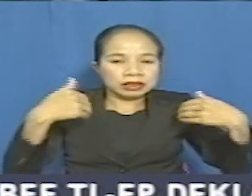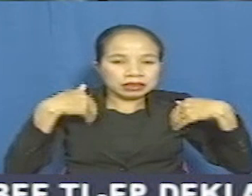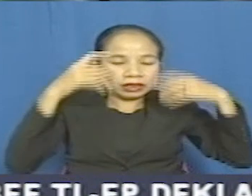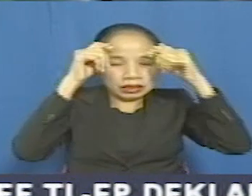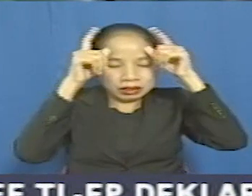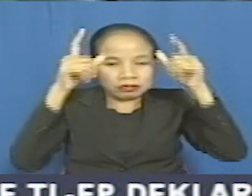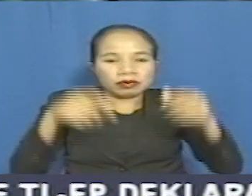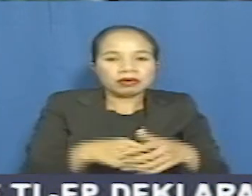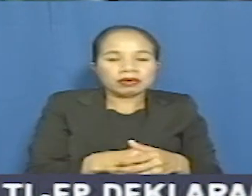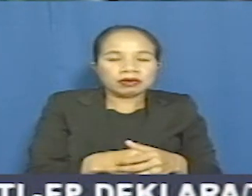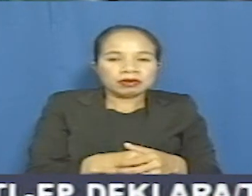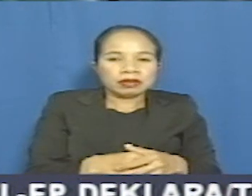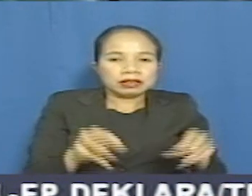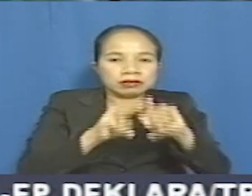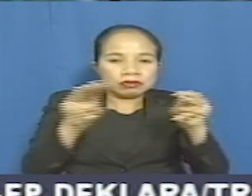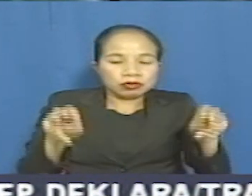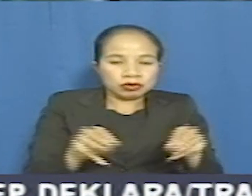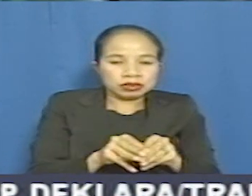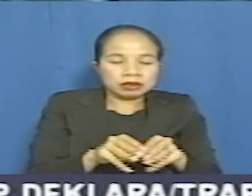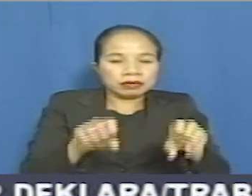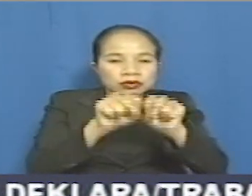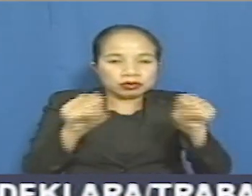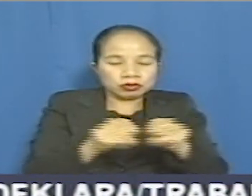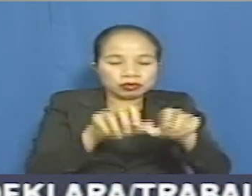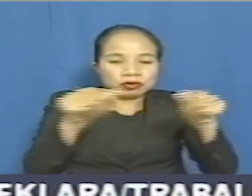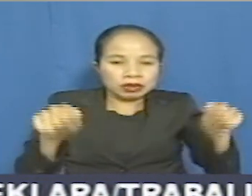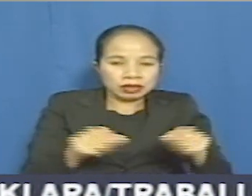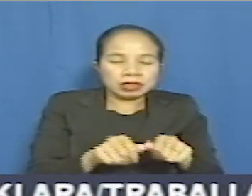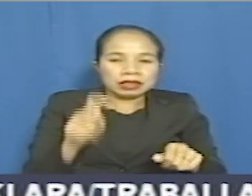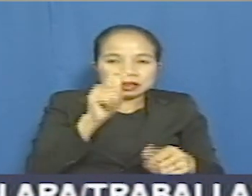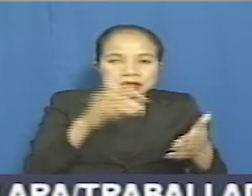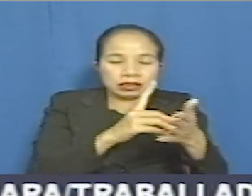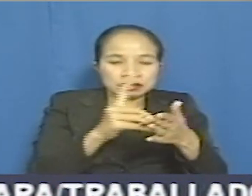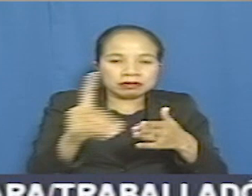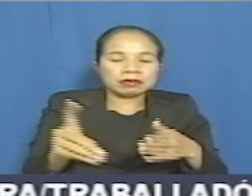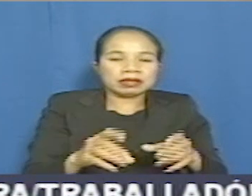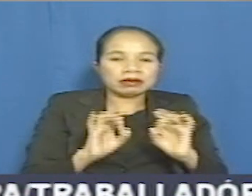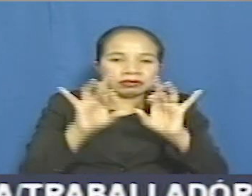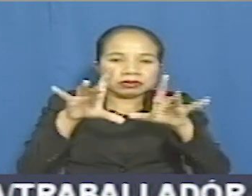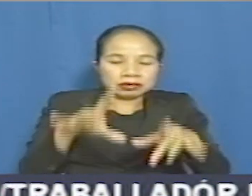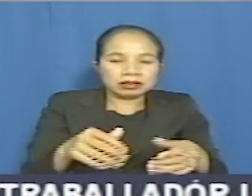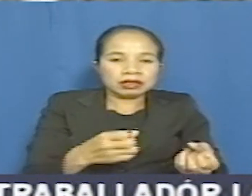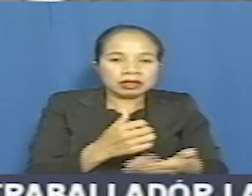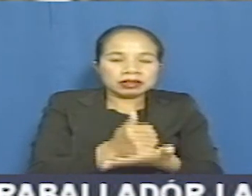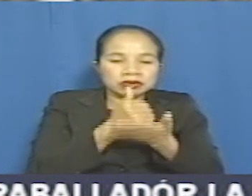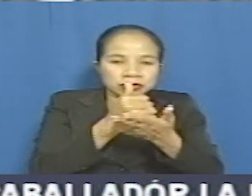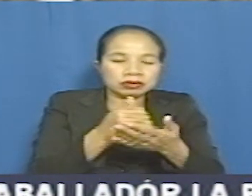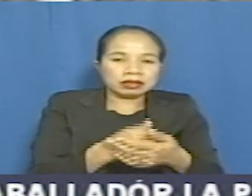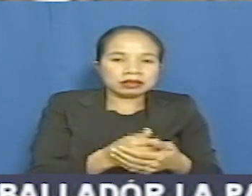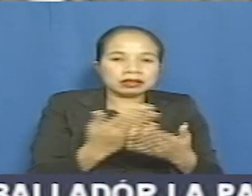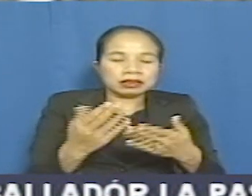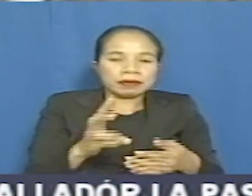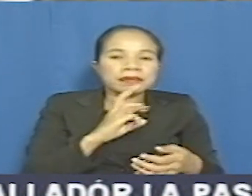ha a nível município no sul. Terça-feira semana ne, Agência Australian Aid apoio máquina